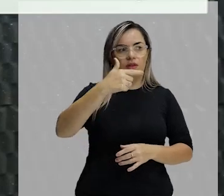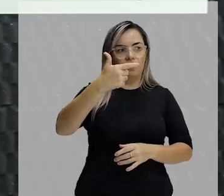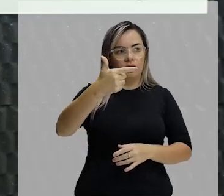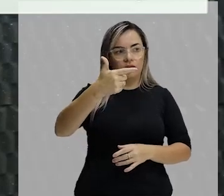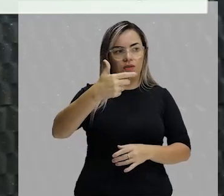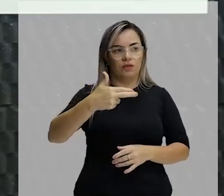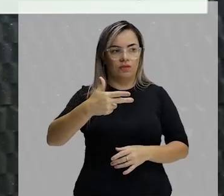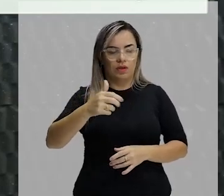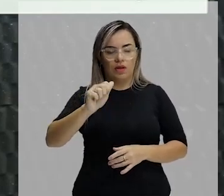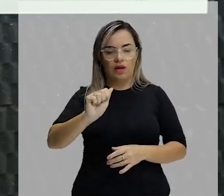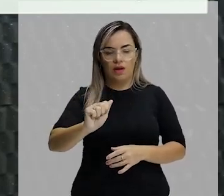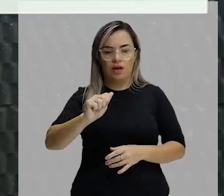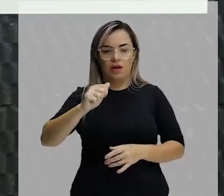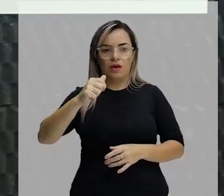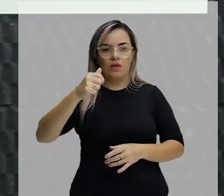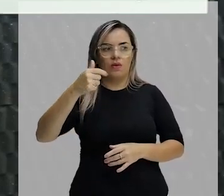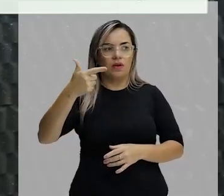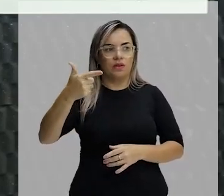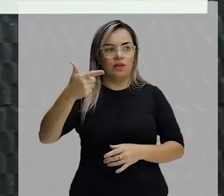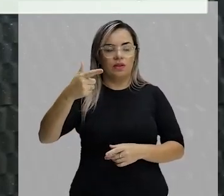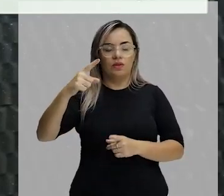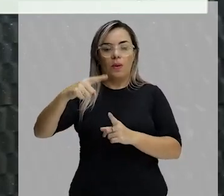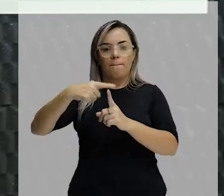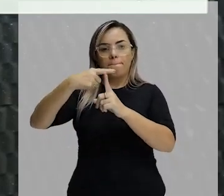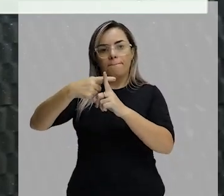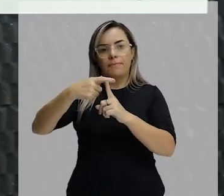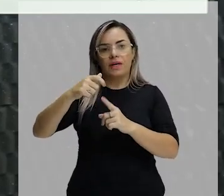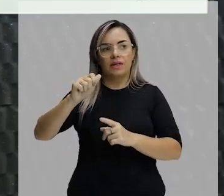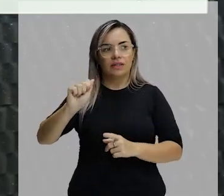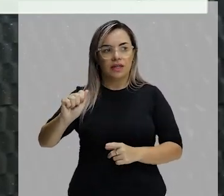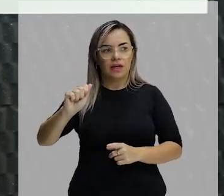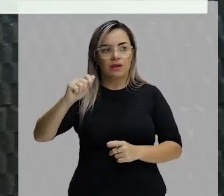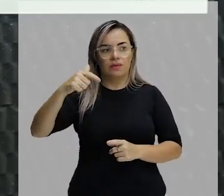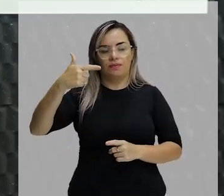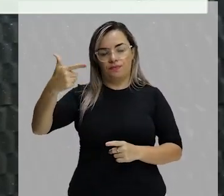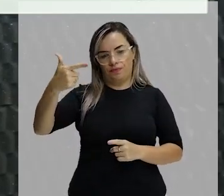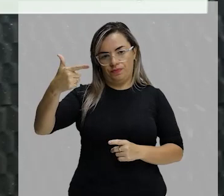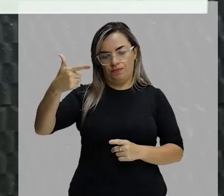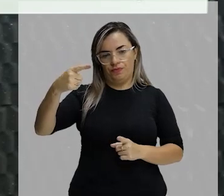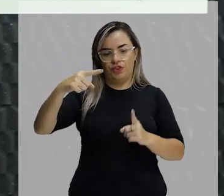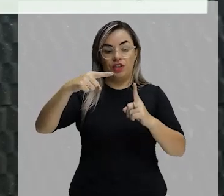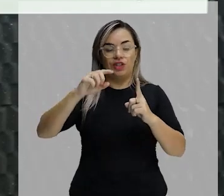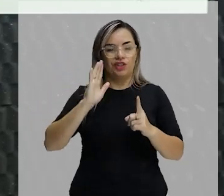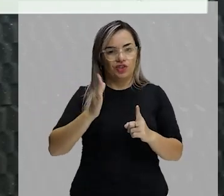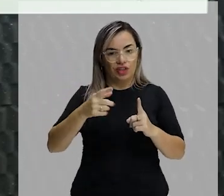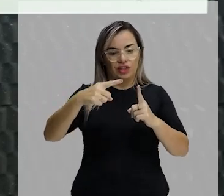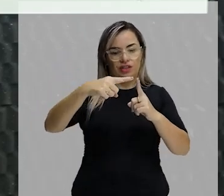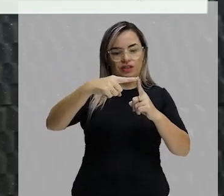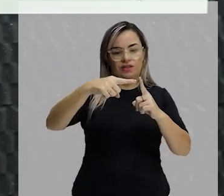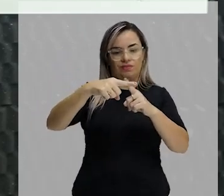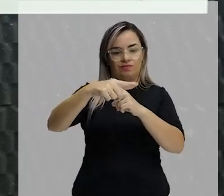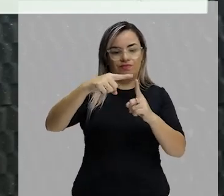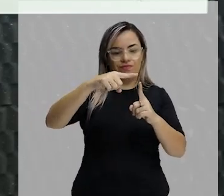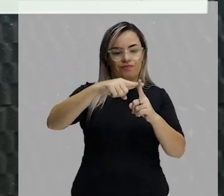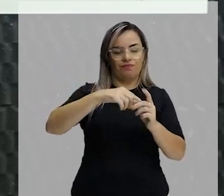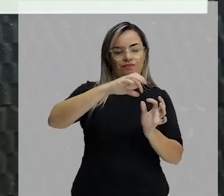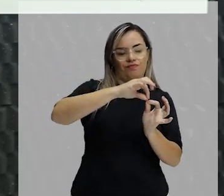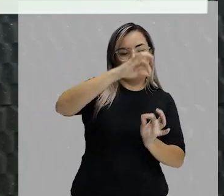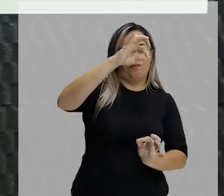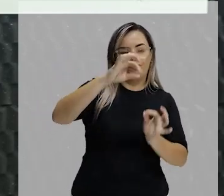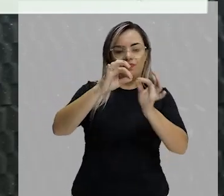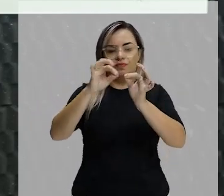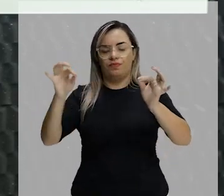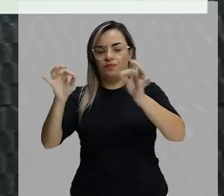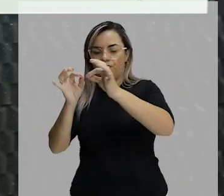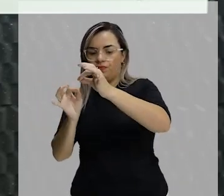mais a ao quadrado, certo? Já que essas arestas têm a mesma medida, ok? Somando a ao